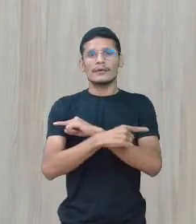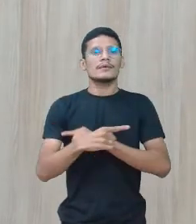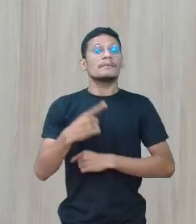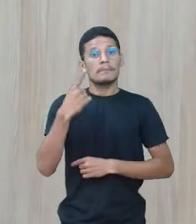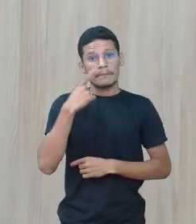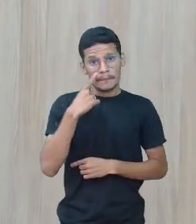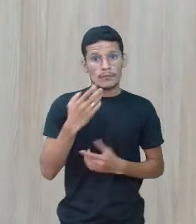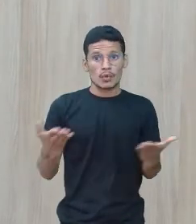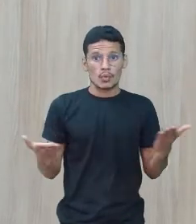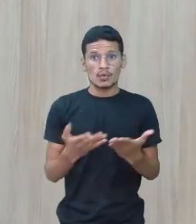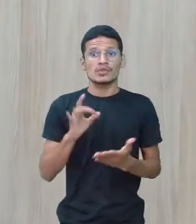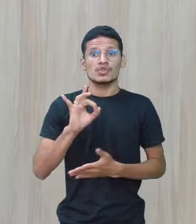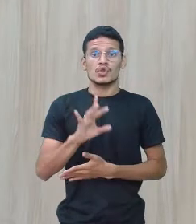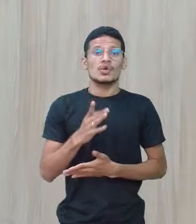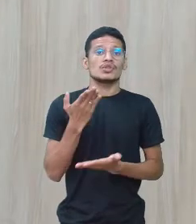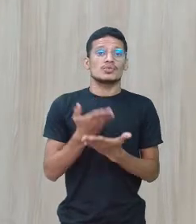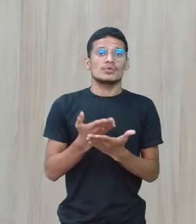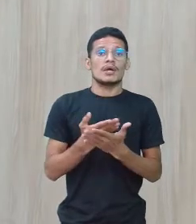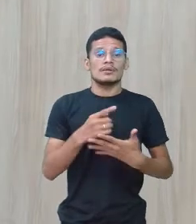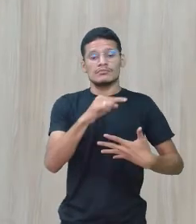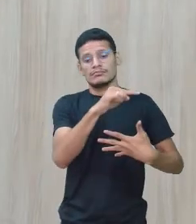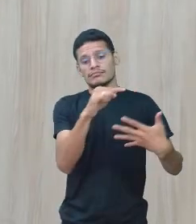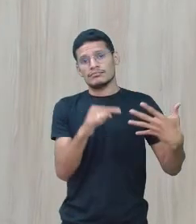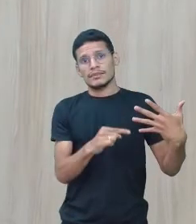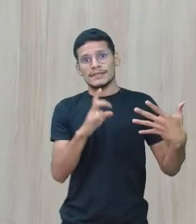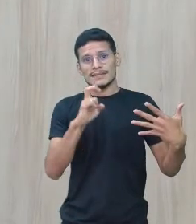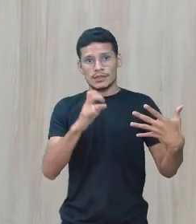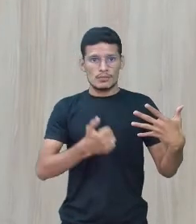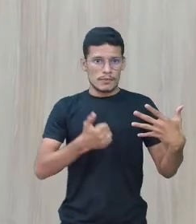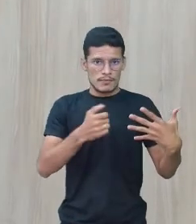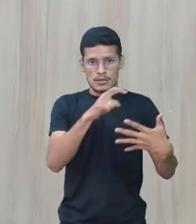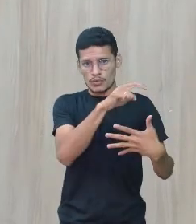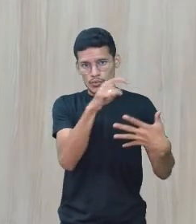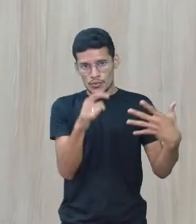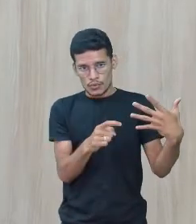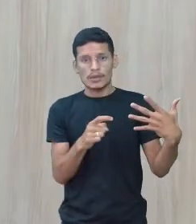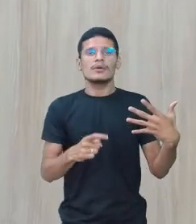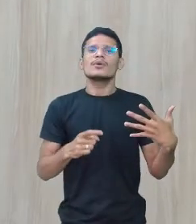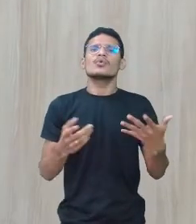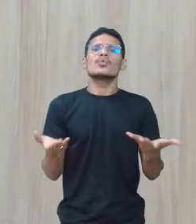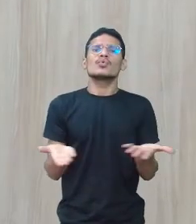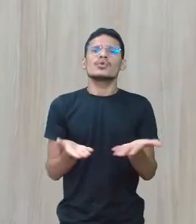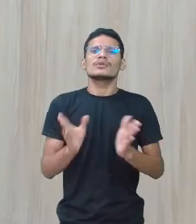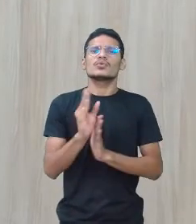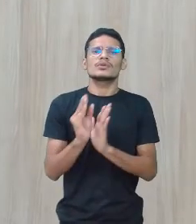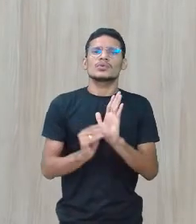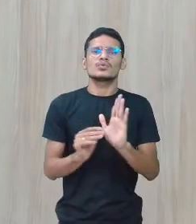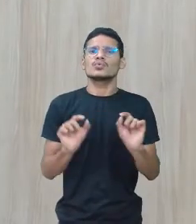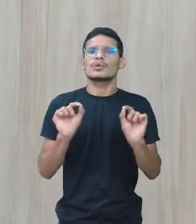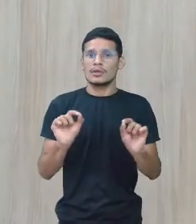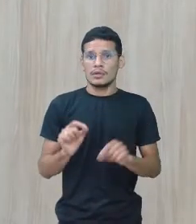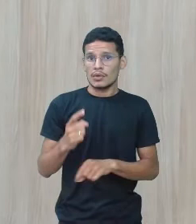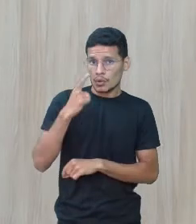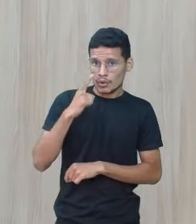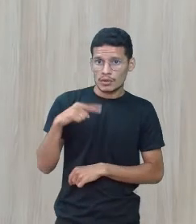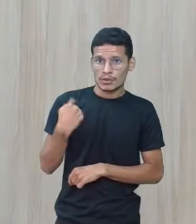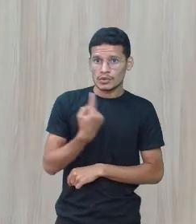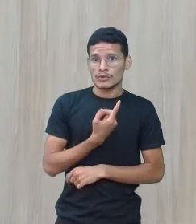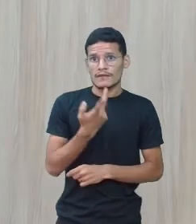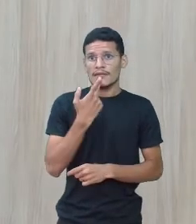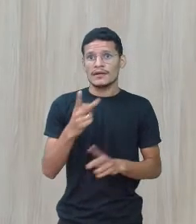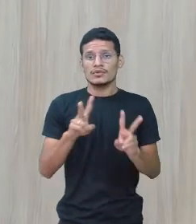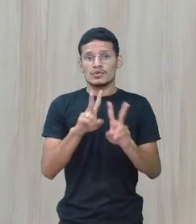gente só vai ver as primeiras, tá certo? Então, qual será o conteúdo da nossa aula hoje? A gente vai ver